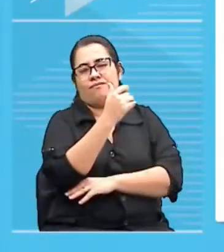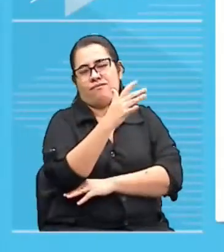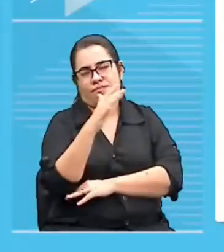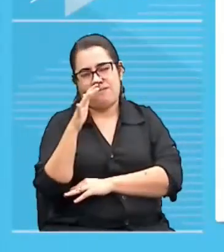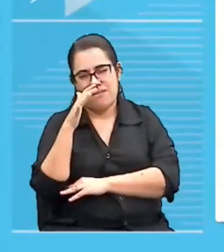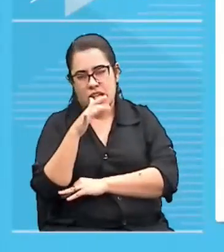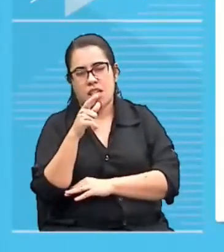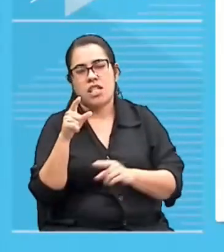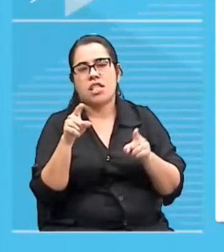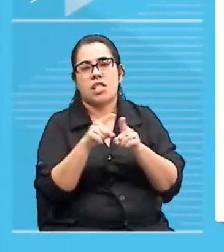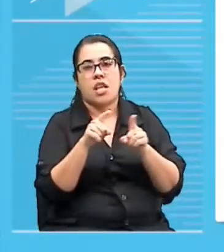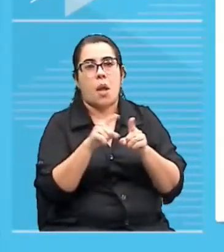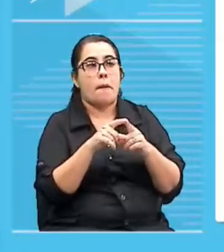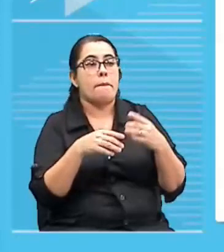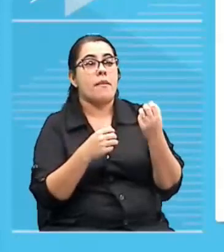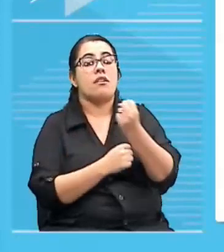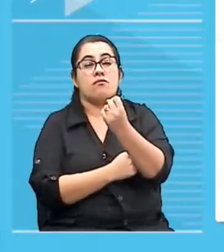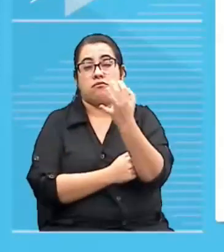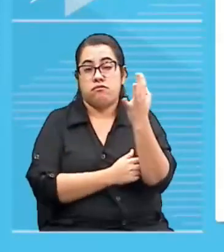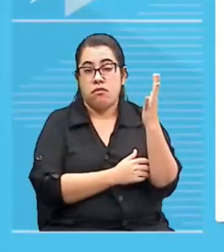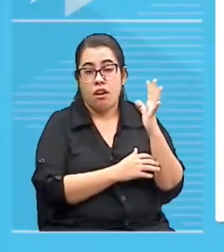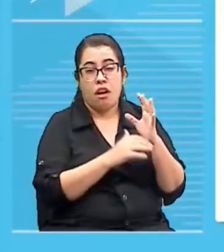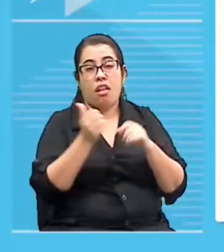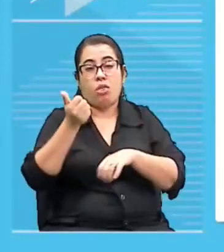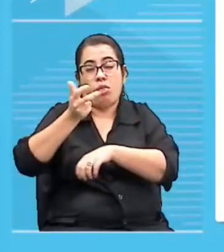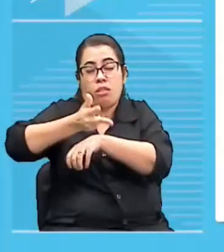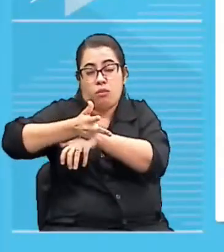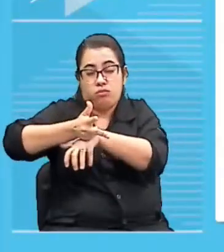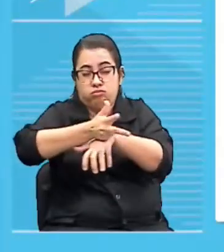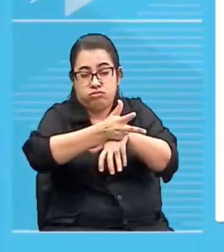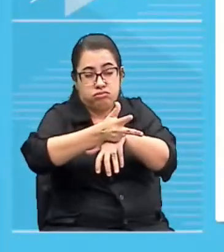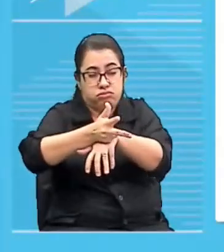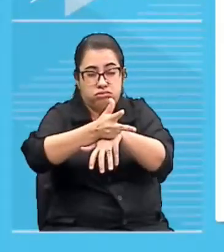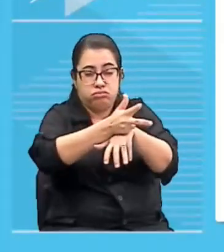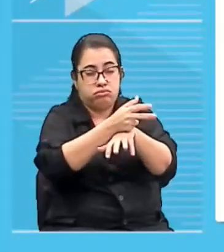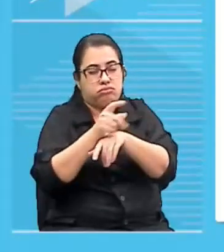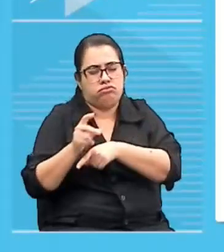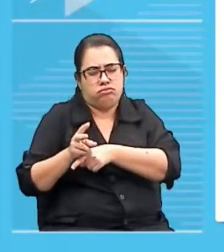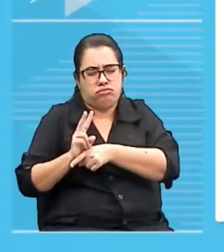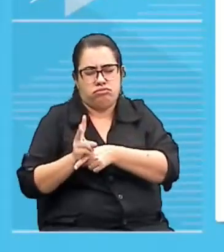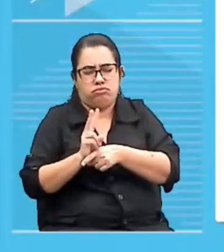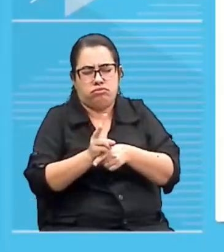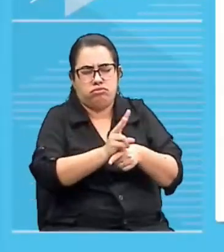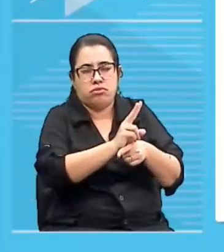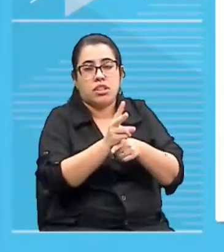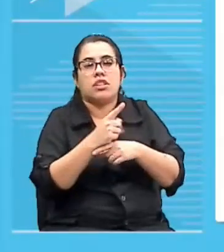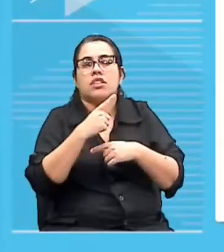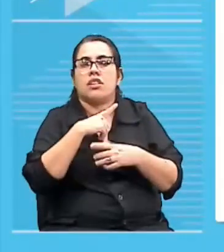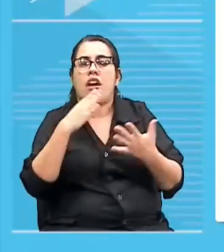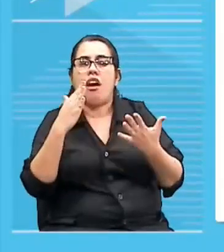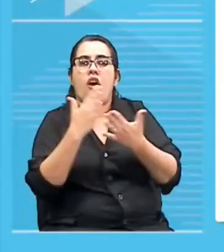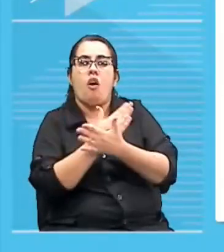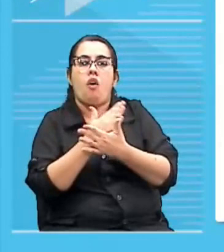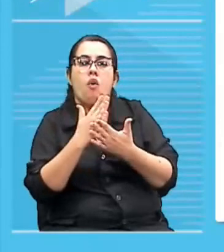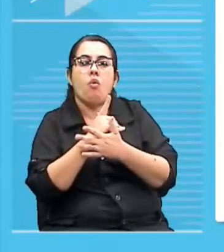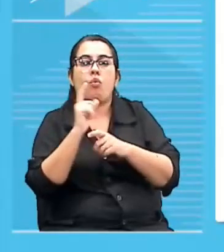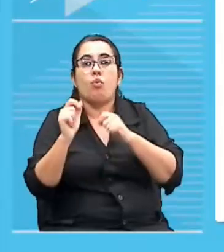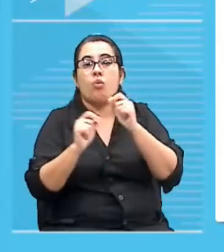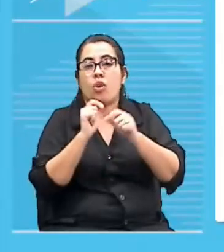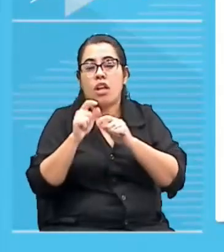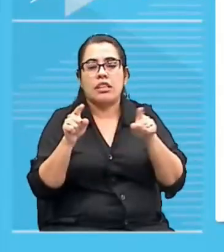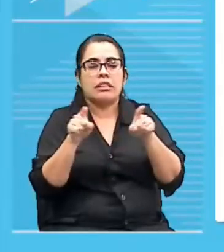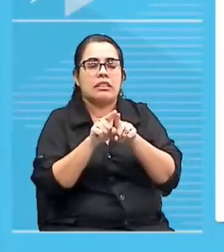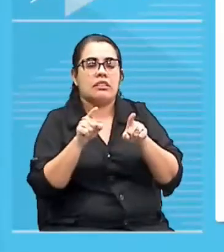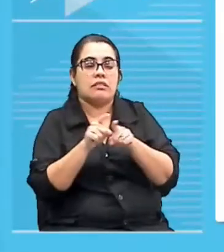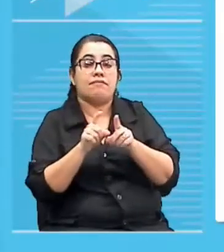de utilizar os drones na área ambiental, como monitoramento, nós temos também os drones utilizados hoje no